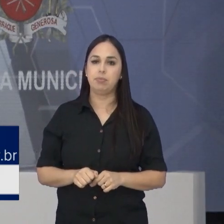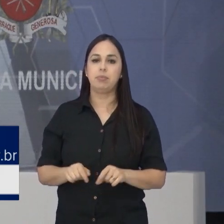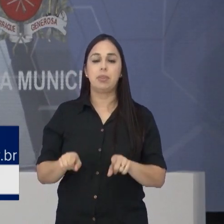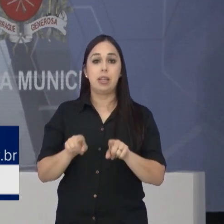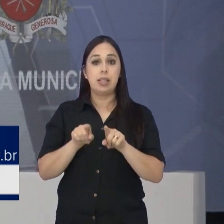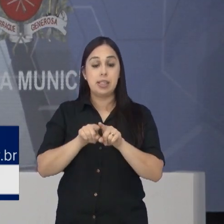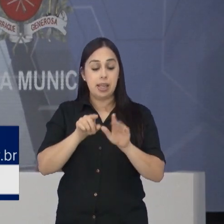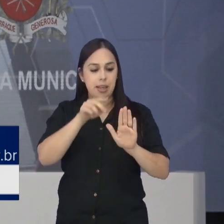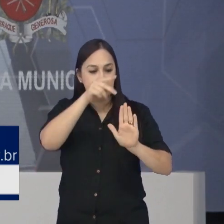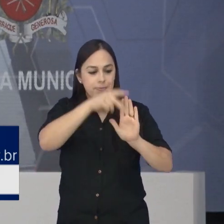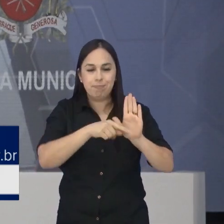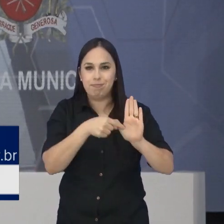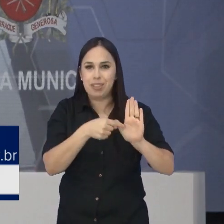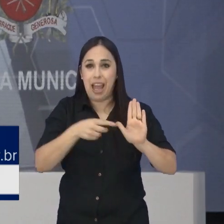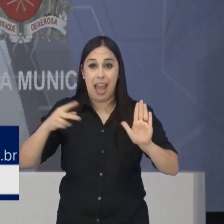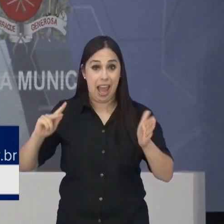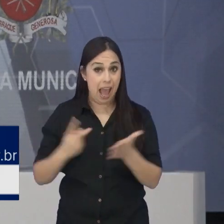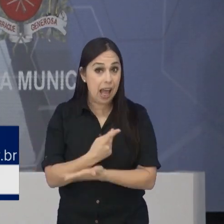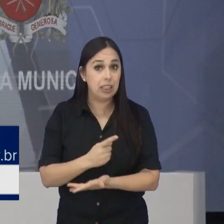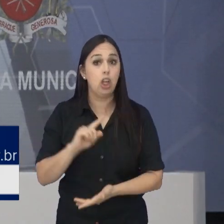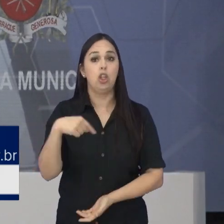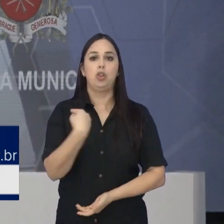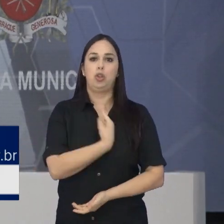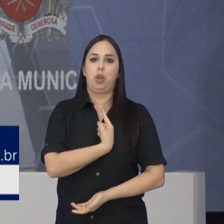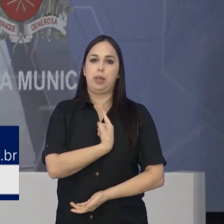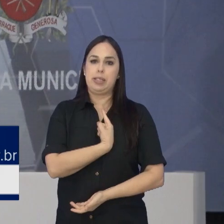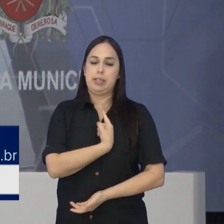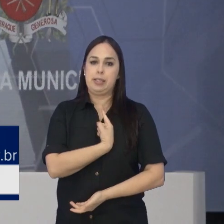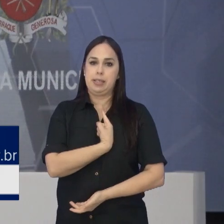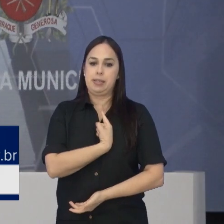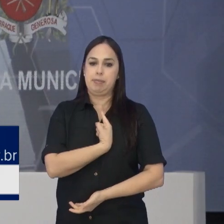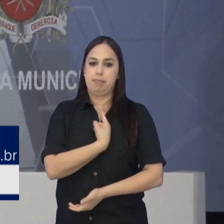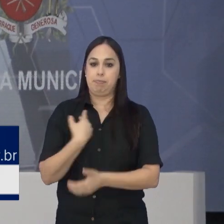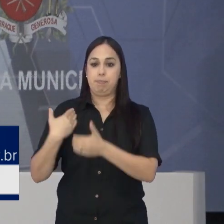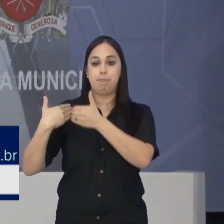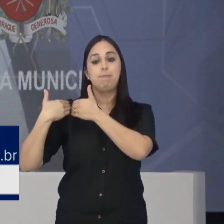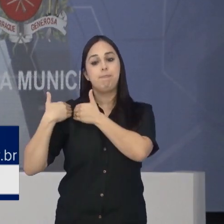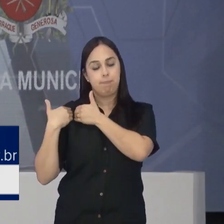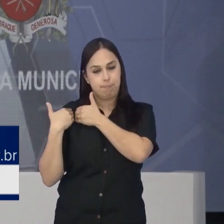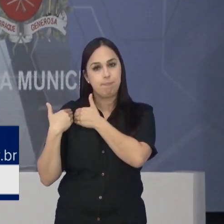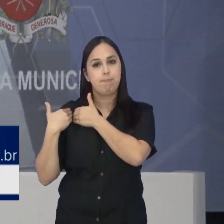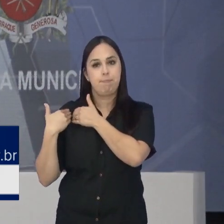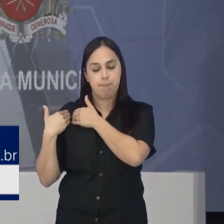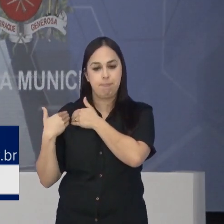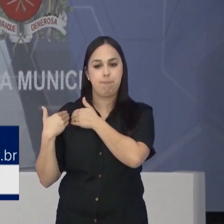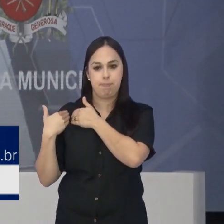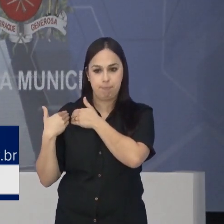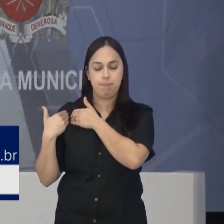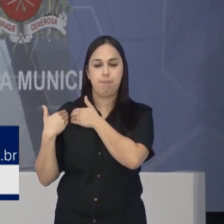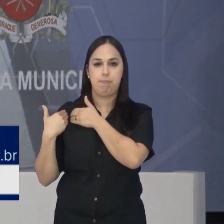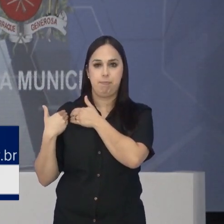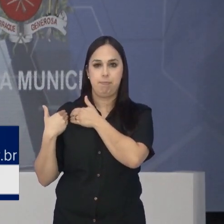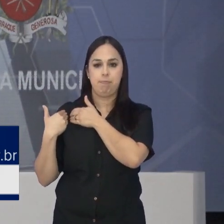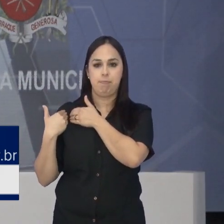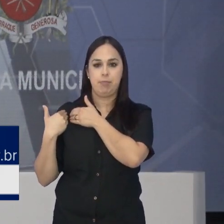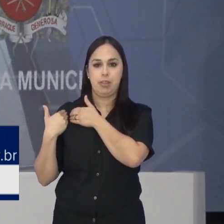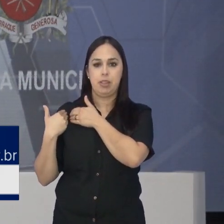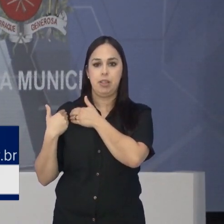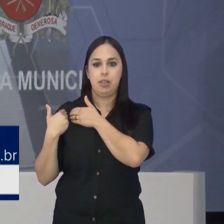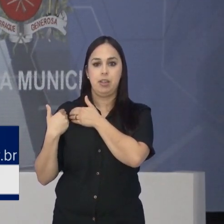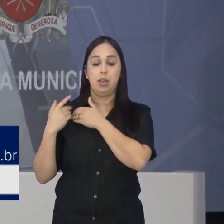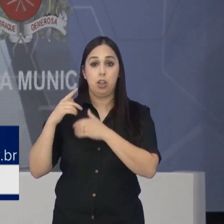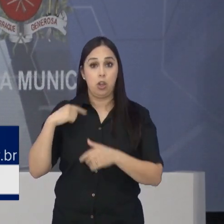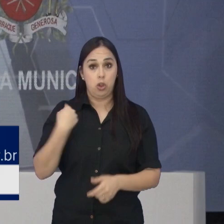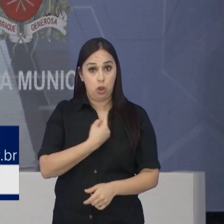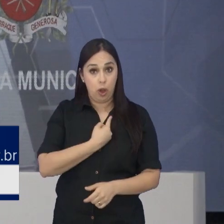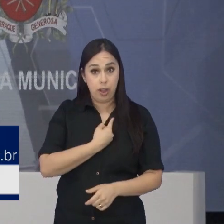tiver alguma falha, nós vamos estar apontando e nós vamos acionar o Ministério Público. Pode